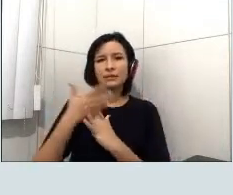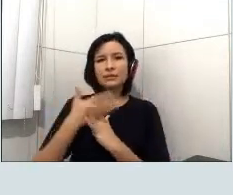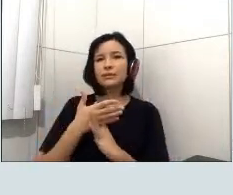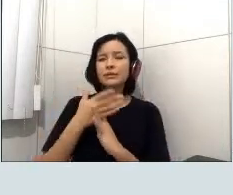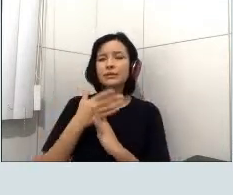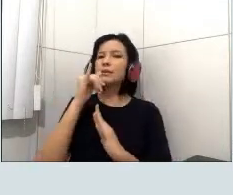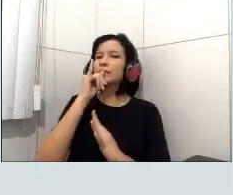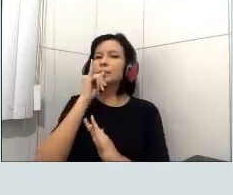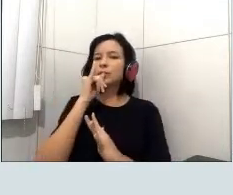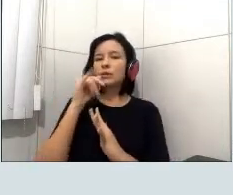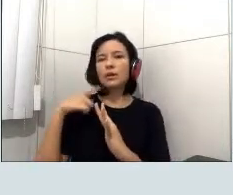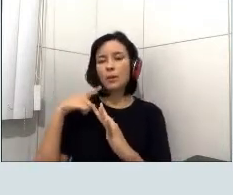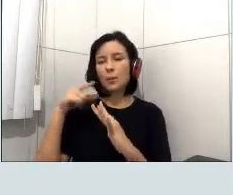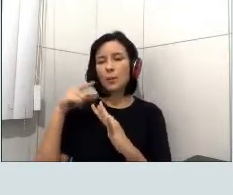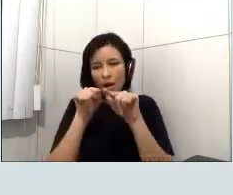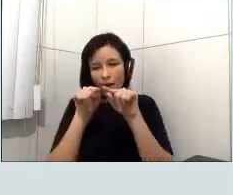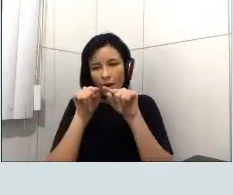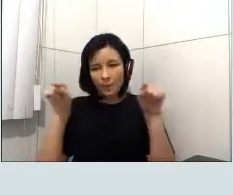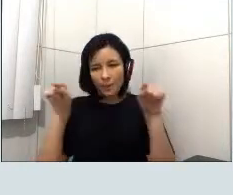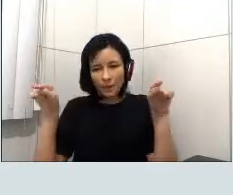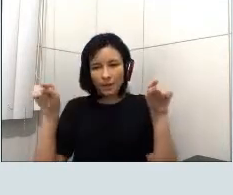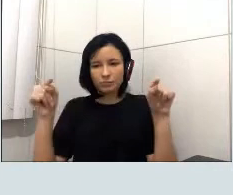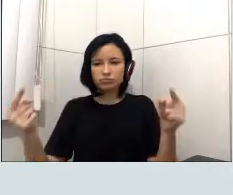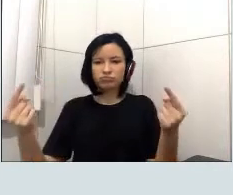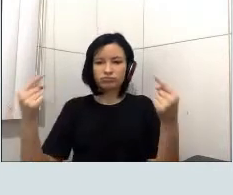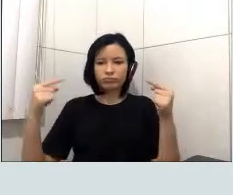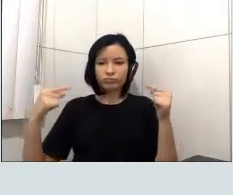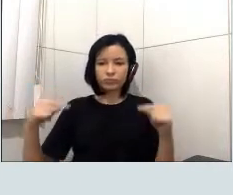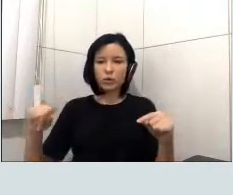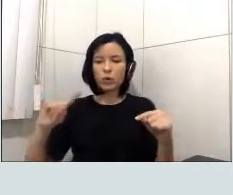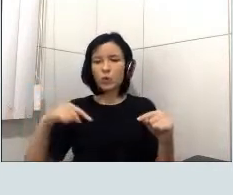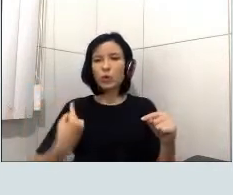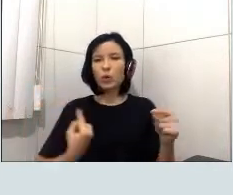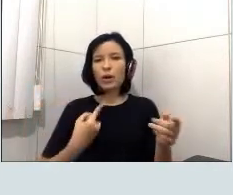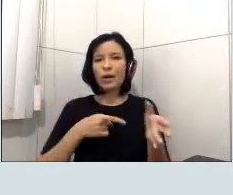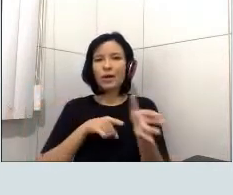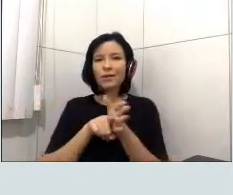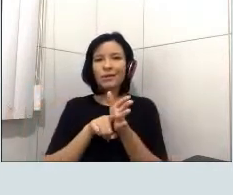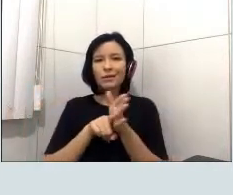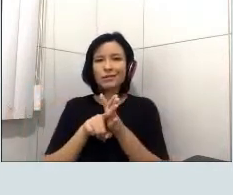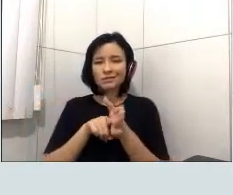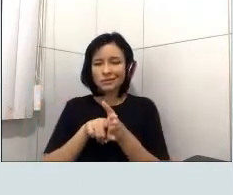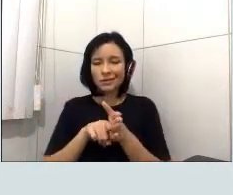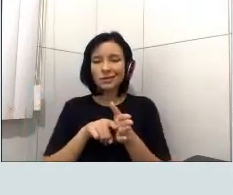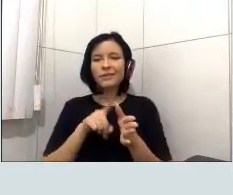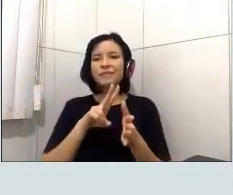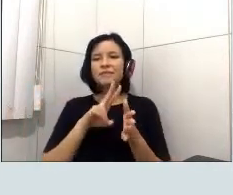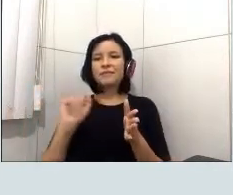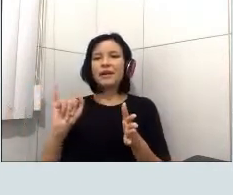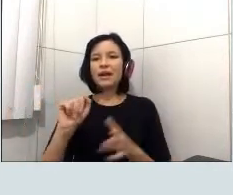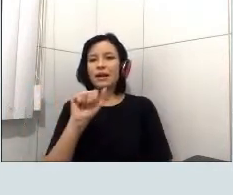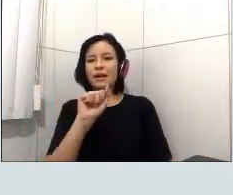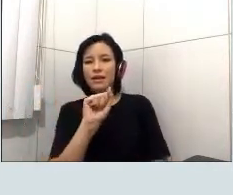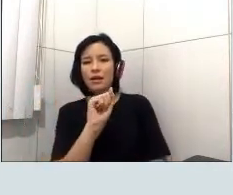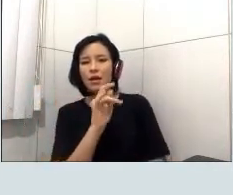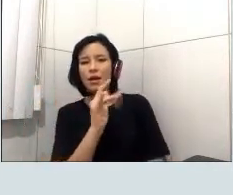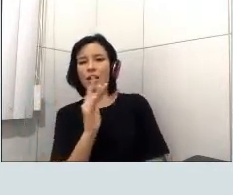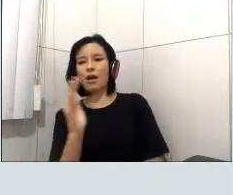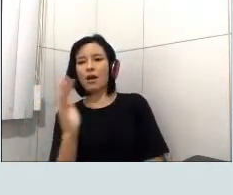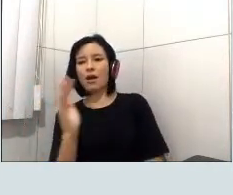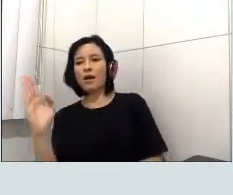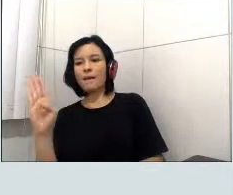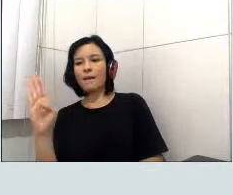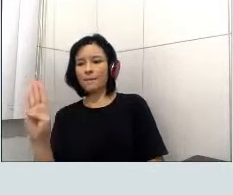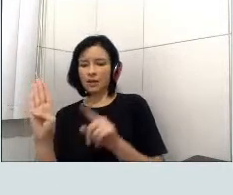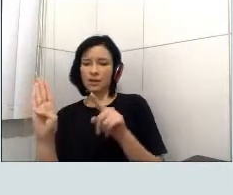reta grande, mas agora nós vamos analisar apenas esse pedaço que vai de A até B. Mas de A